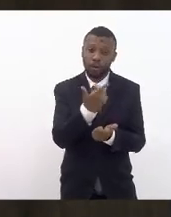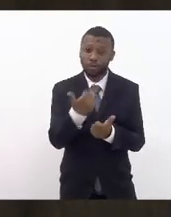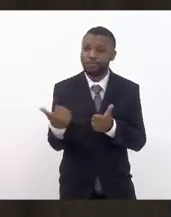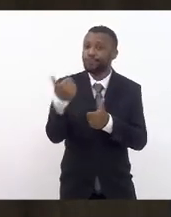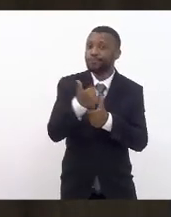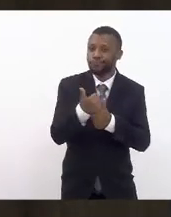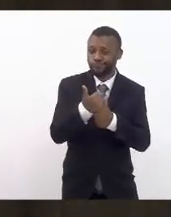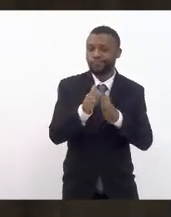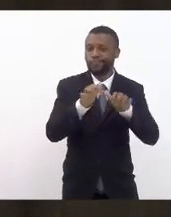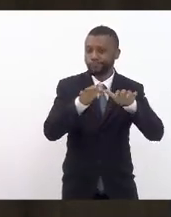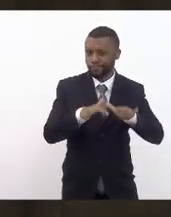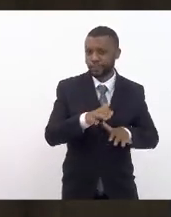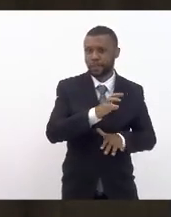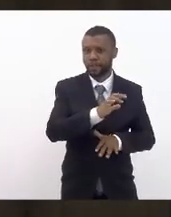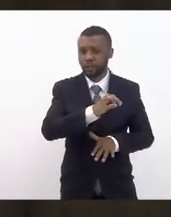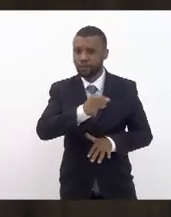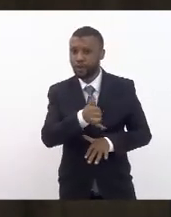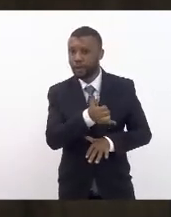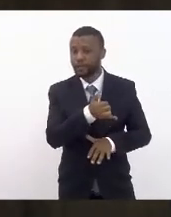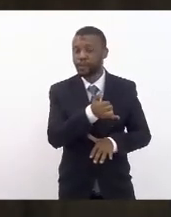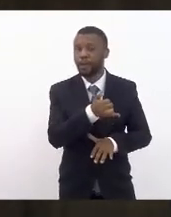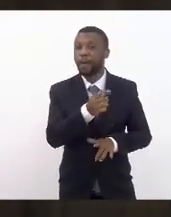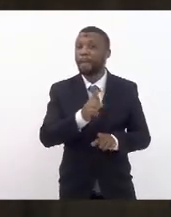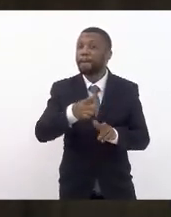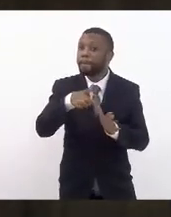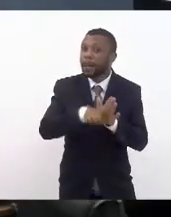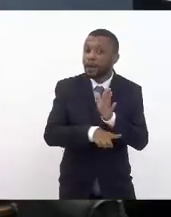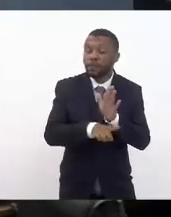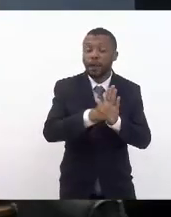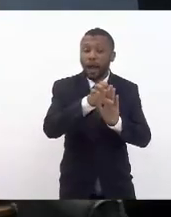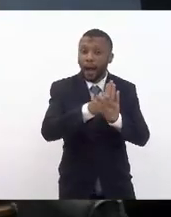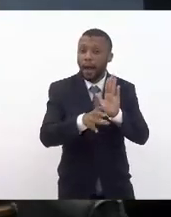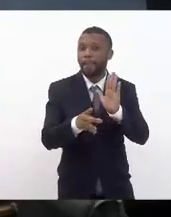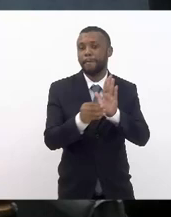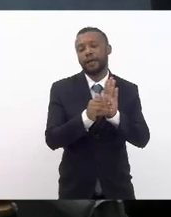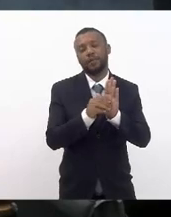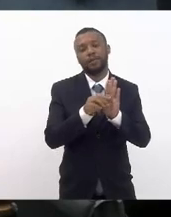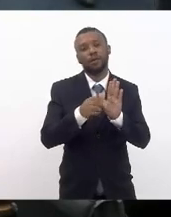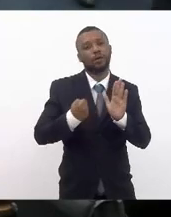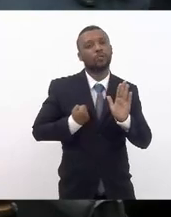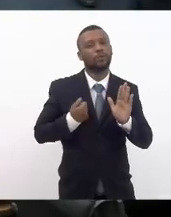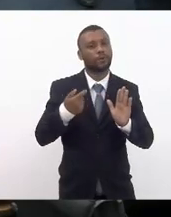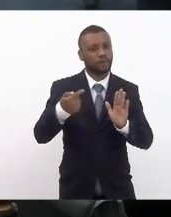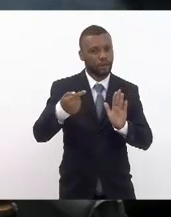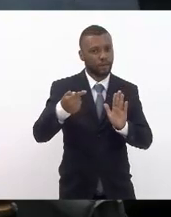à exceção da emenda aditiva número 7. É isso. Ok.